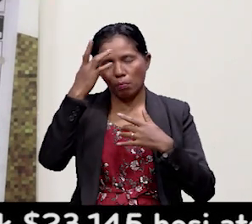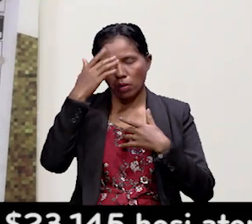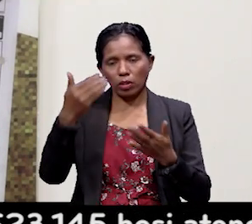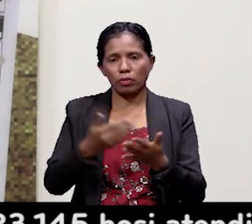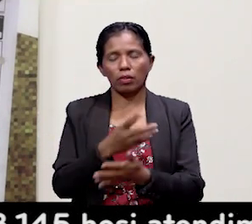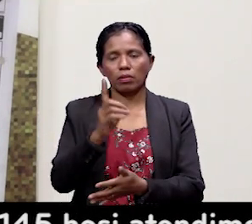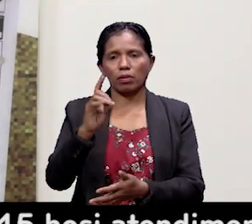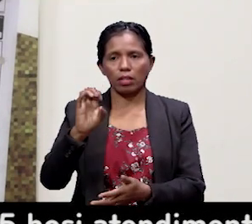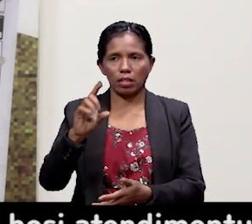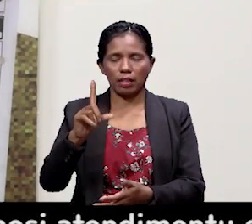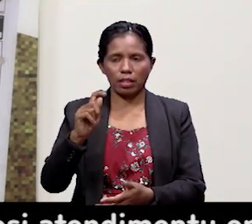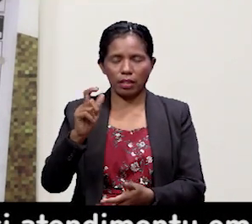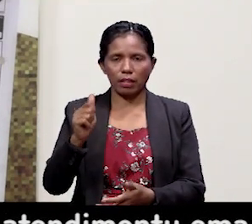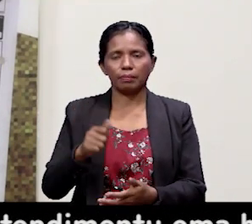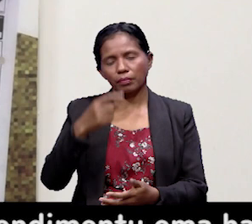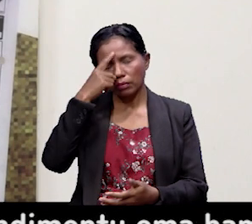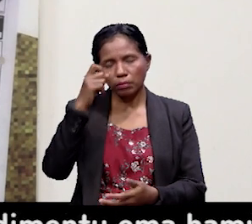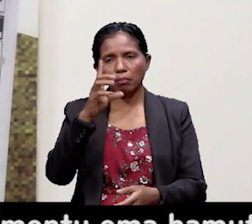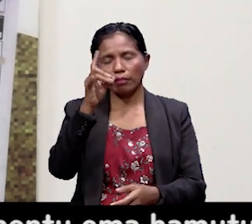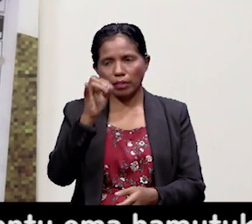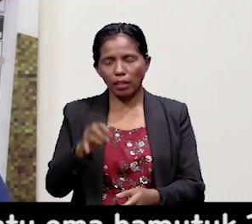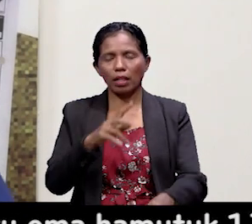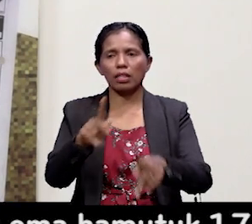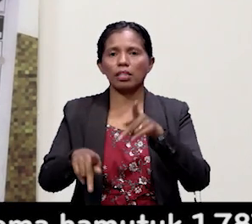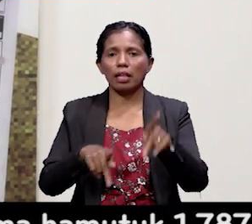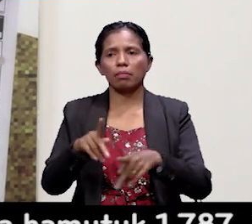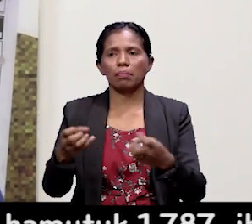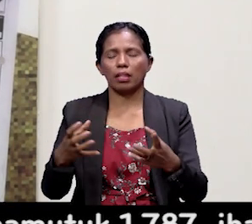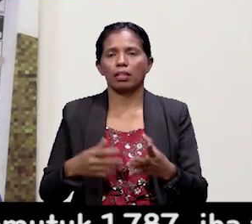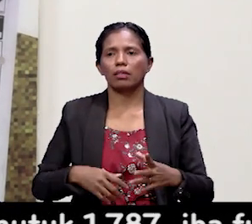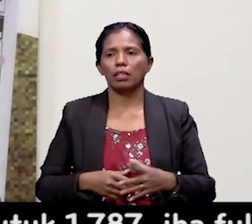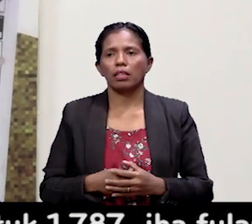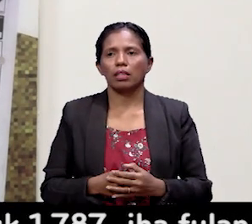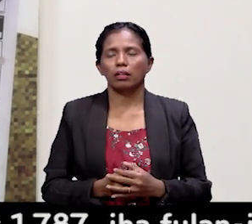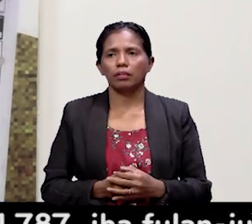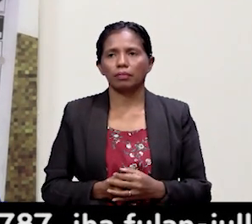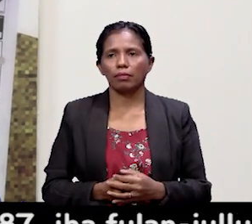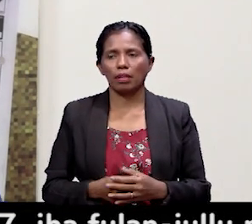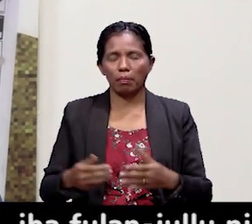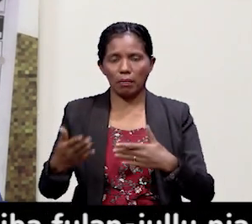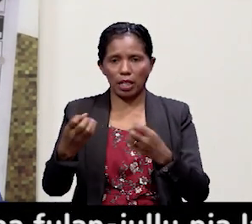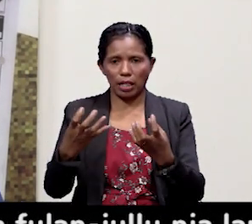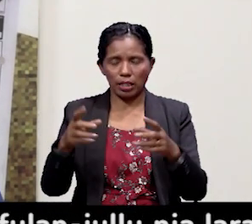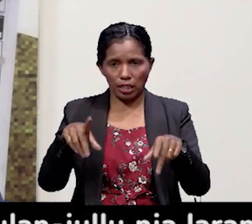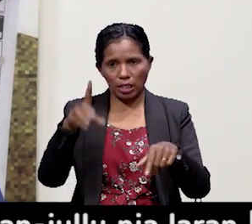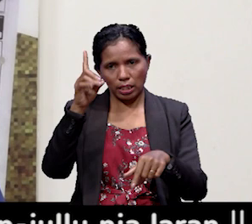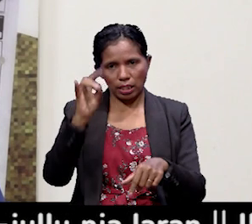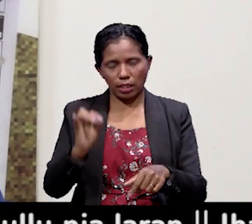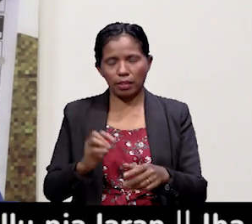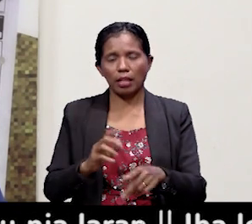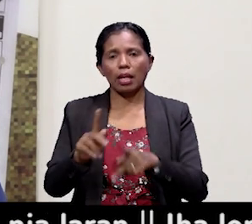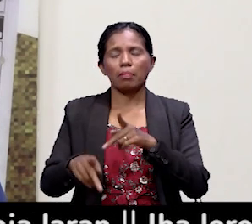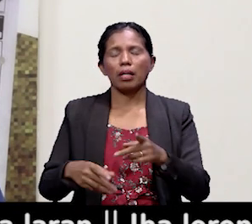catene, né, gala? Tampa dili né, população mais densa, já né? E é uma